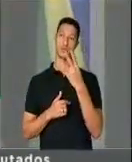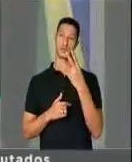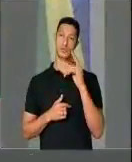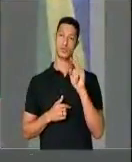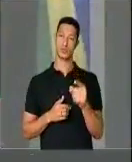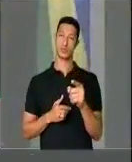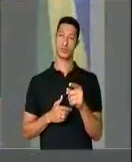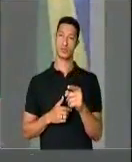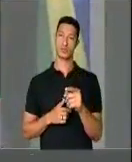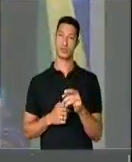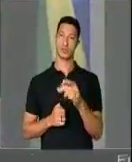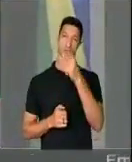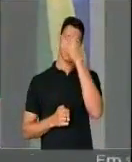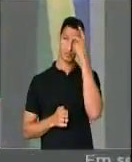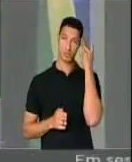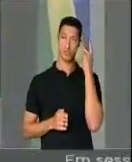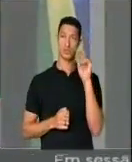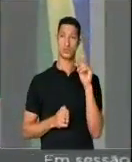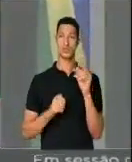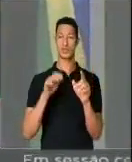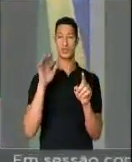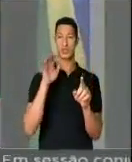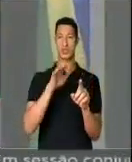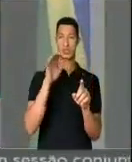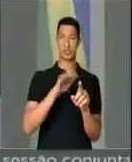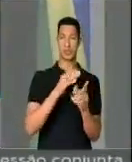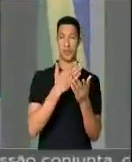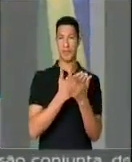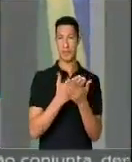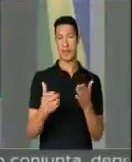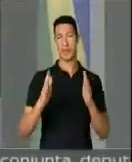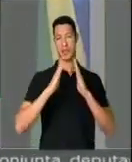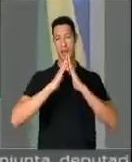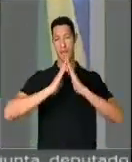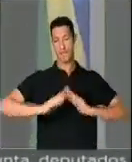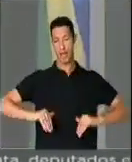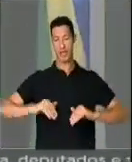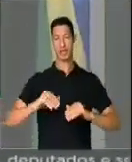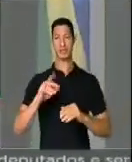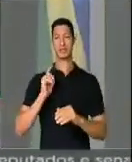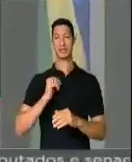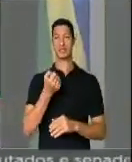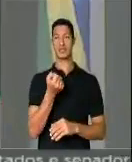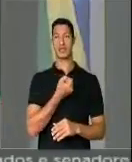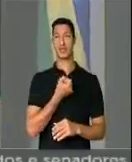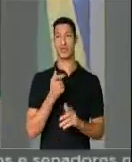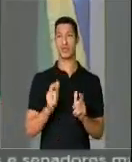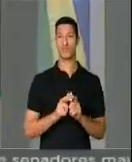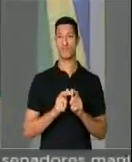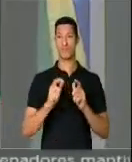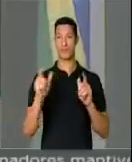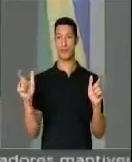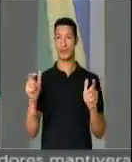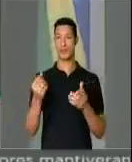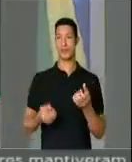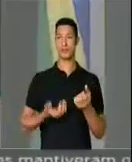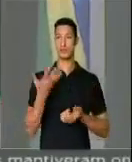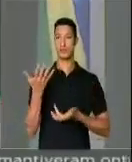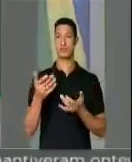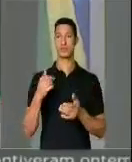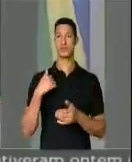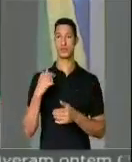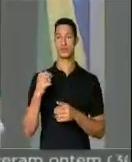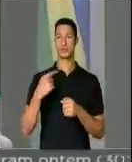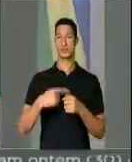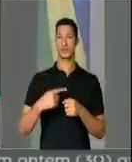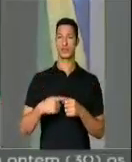24 mil pessoas que foram atingidas diretamente pelas chuvas, então isso é um número bastante expressivo, desde